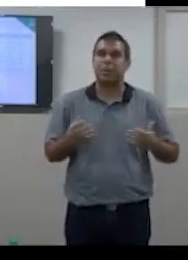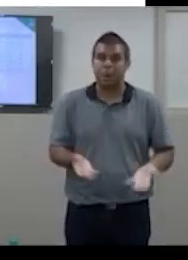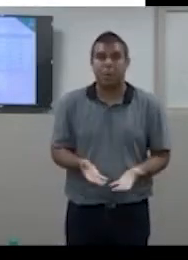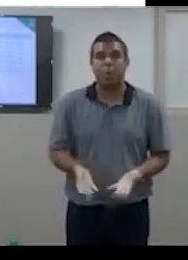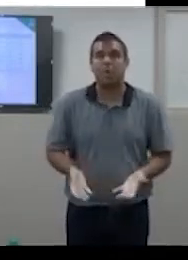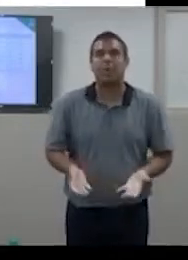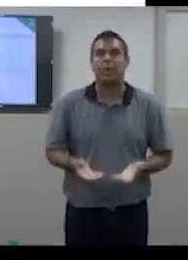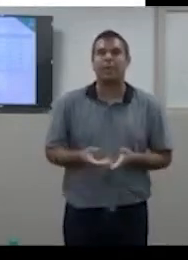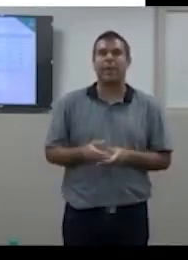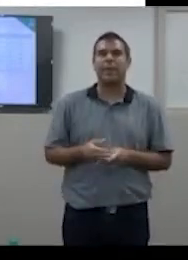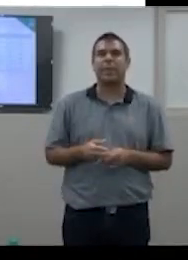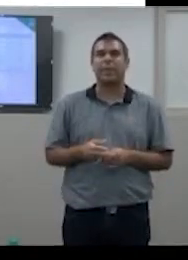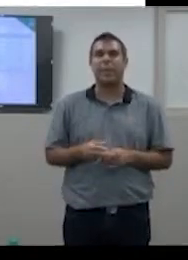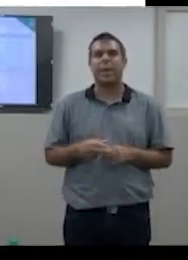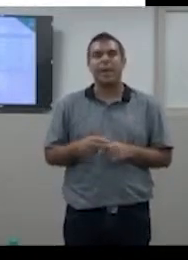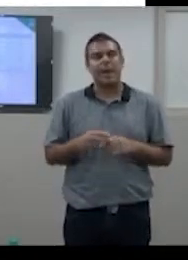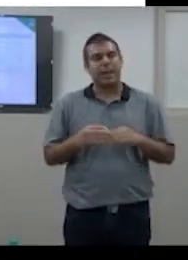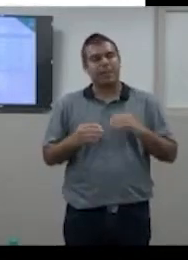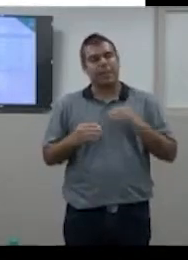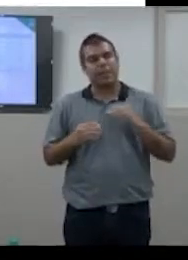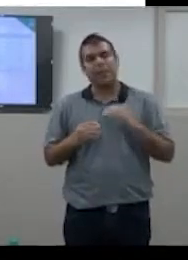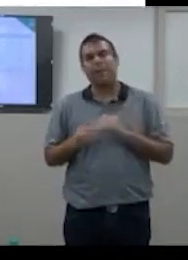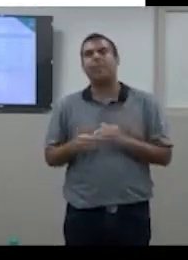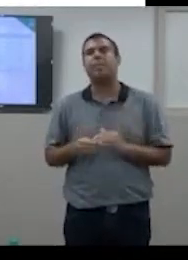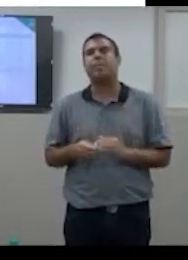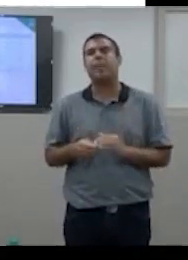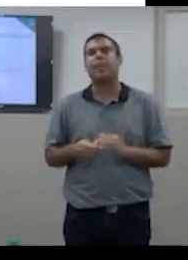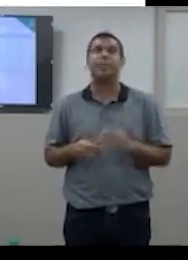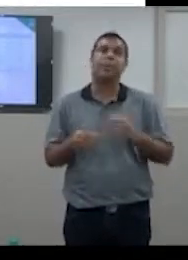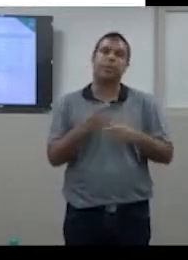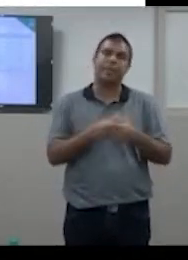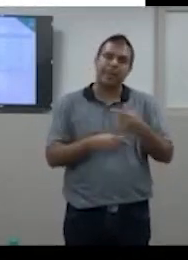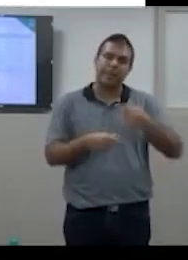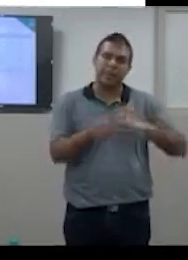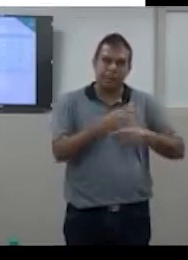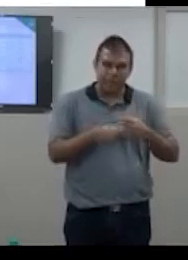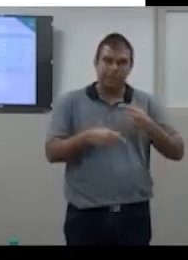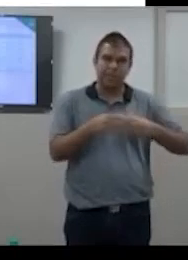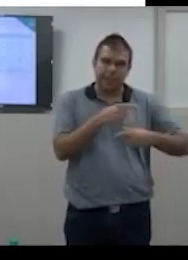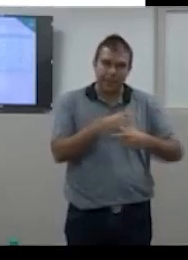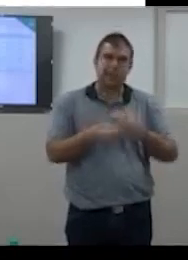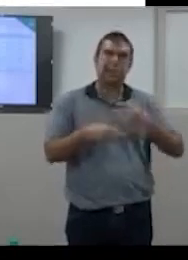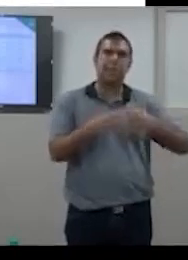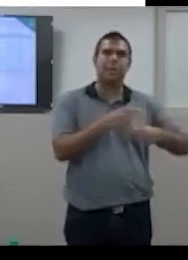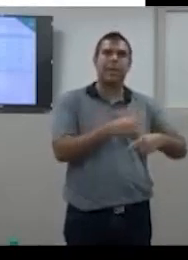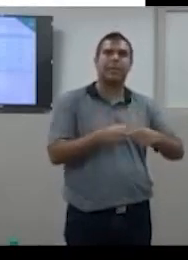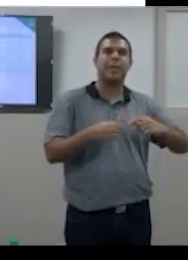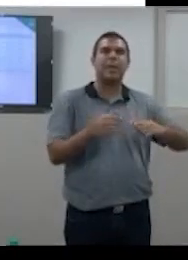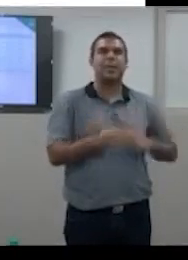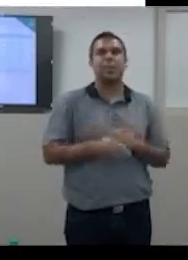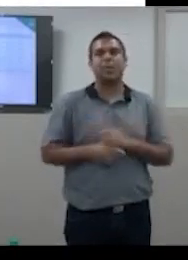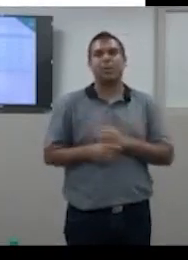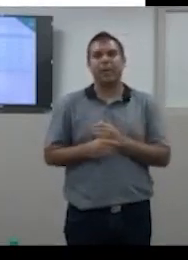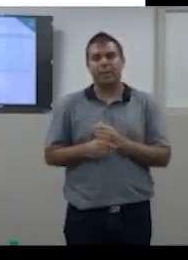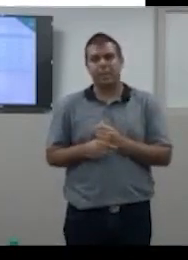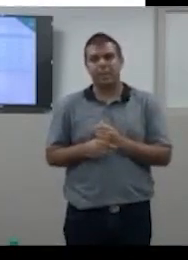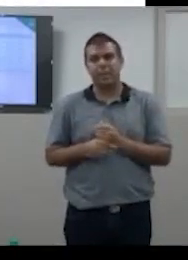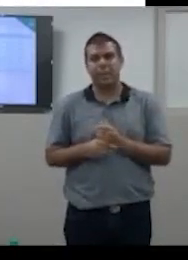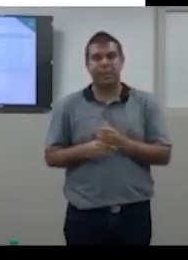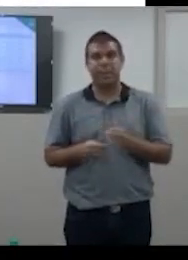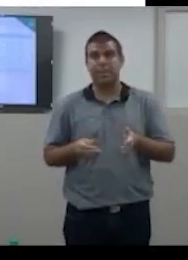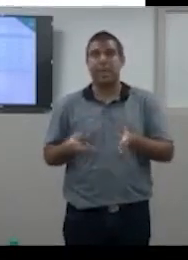nessa temática, ou nessa referência que tem, a temperatura está estabilizada, só que você está perdendo calor. E assim, o que acontece? O